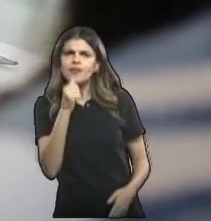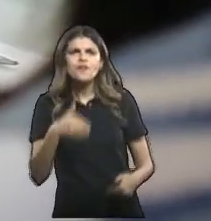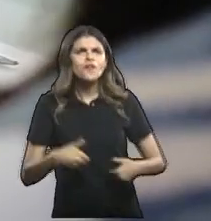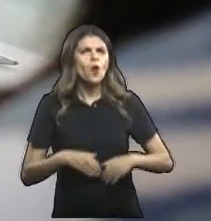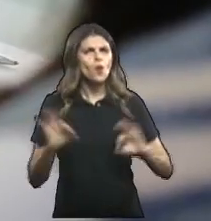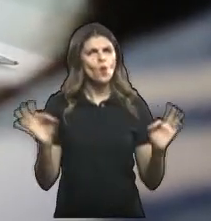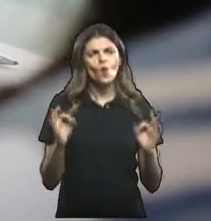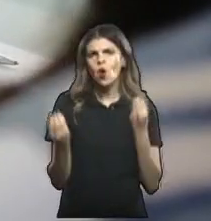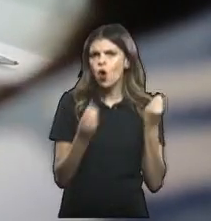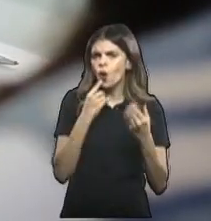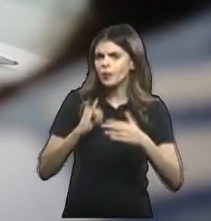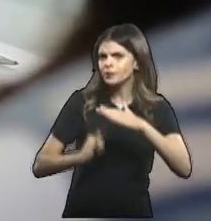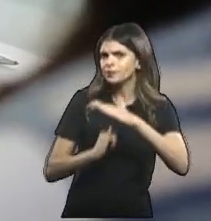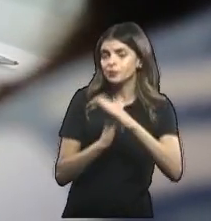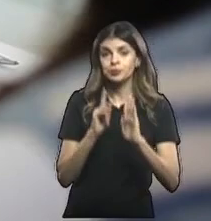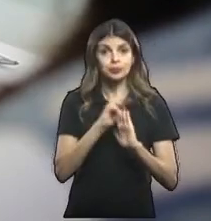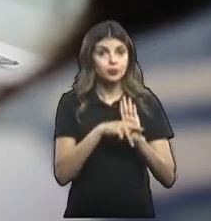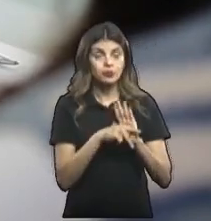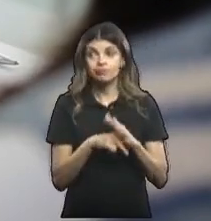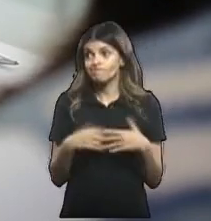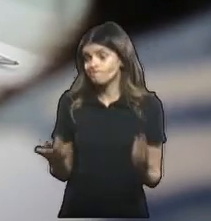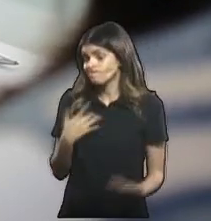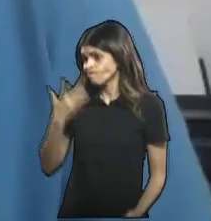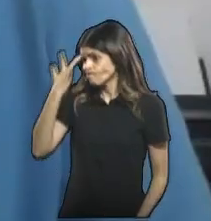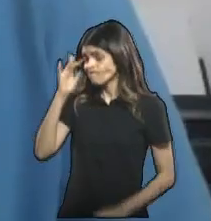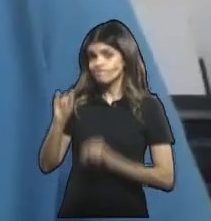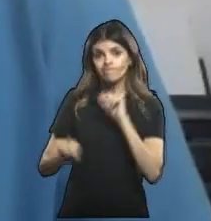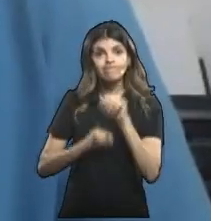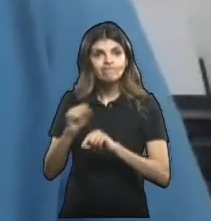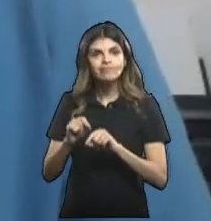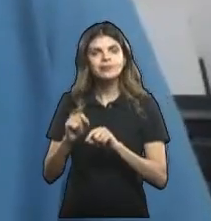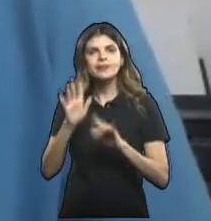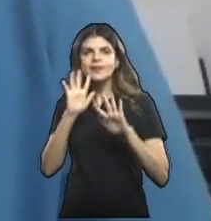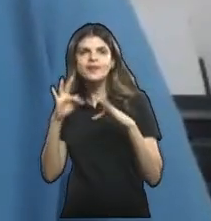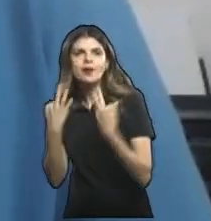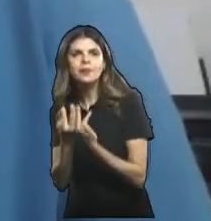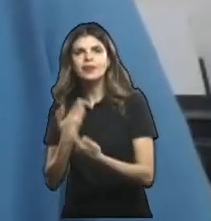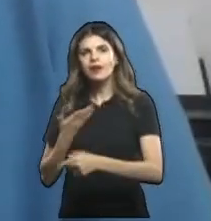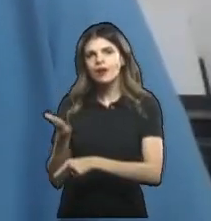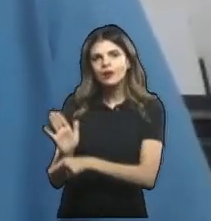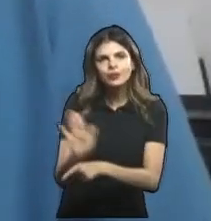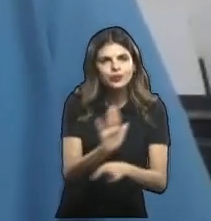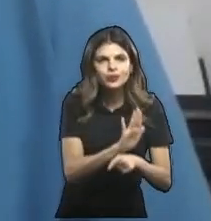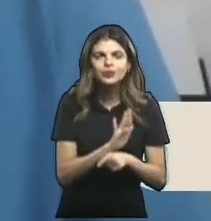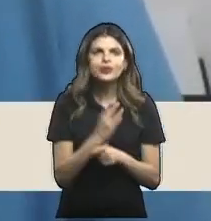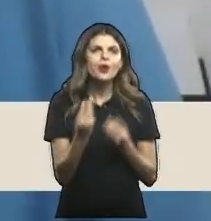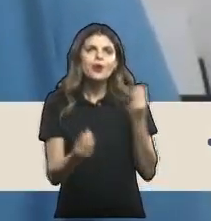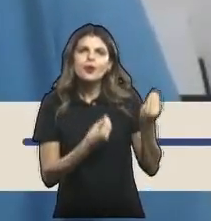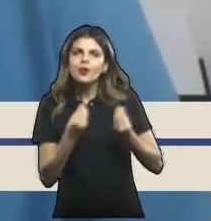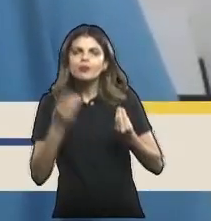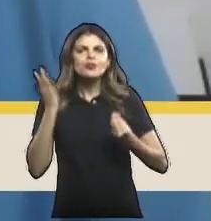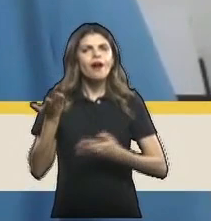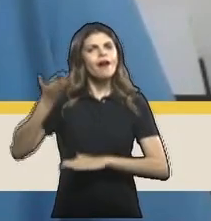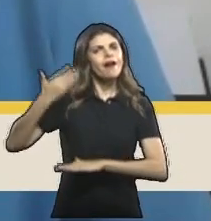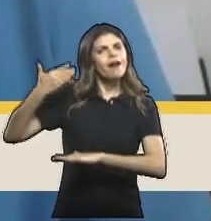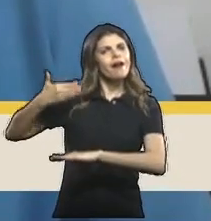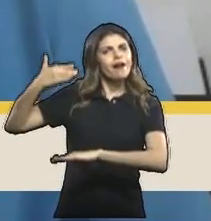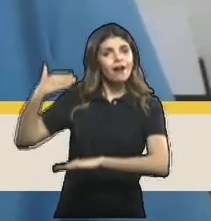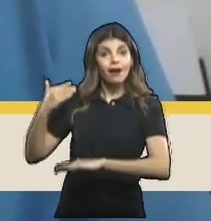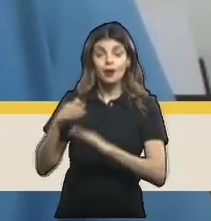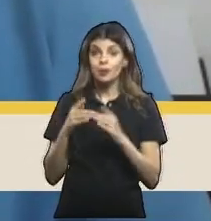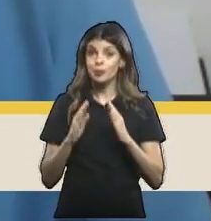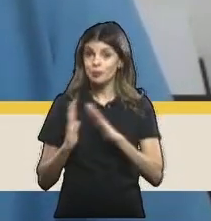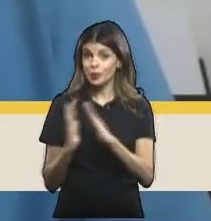Nós não saberíamos o que fazer com as famílias que nós atendemos e as outras que nós começamos a atender durante